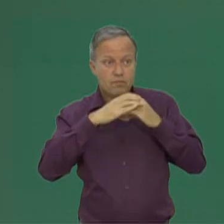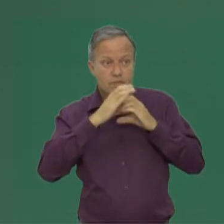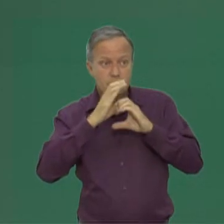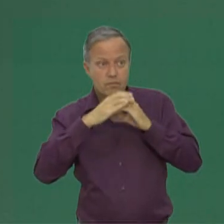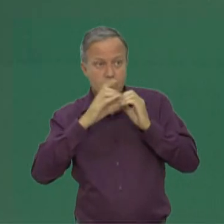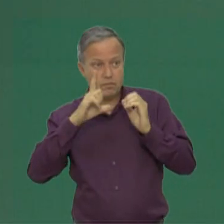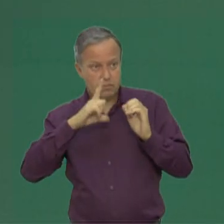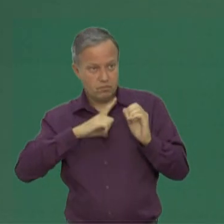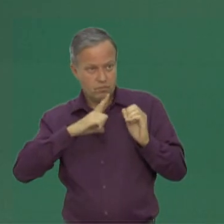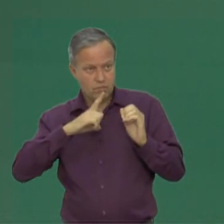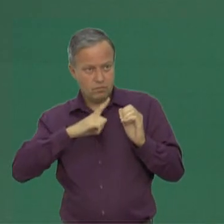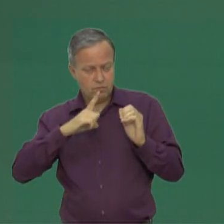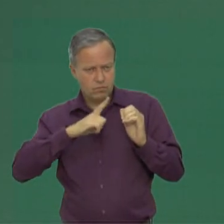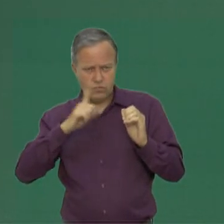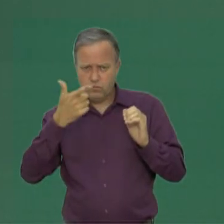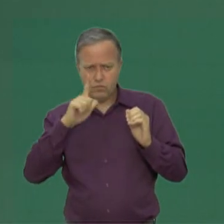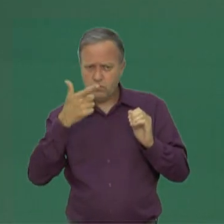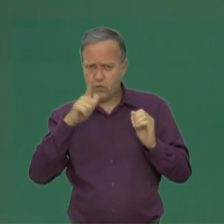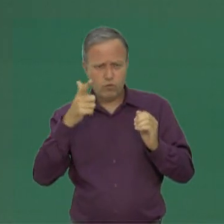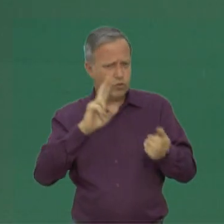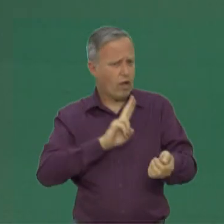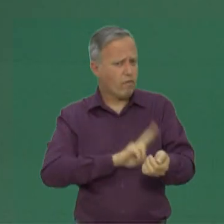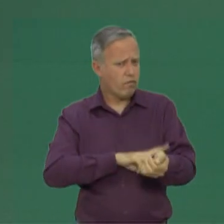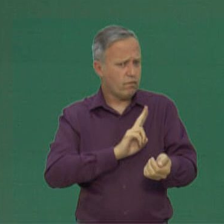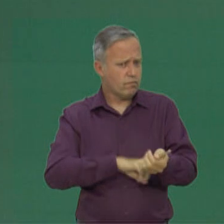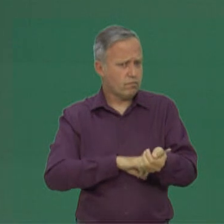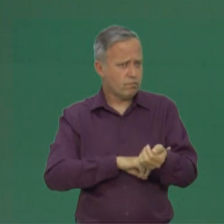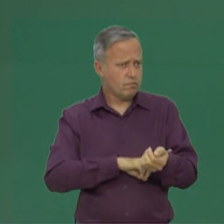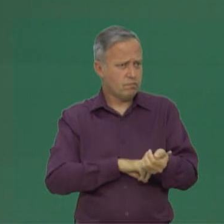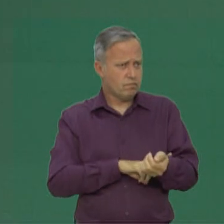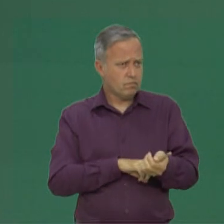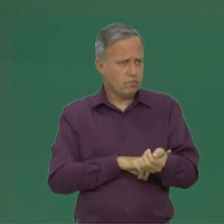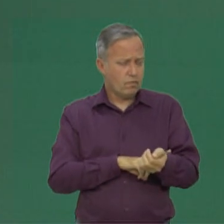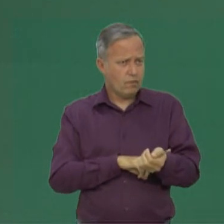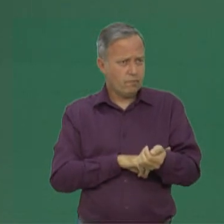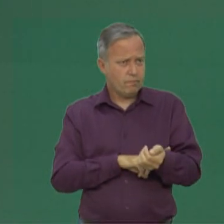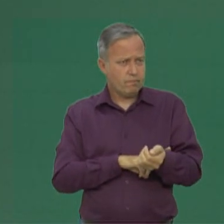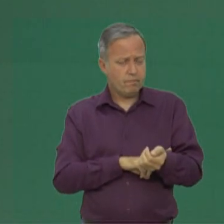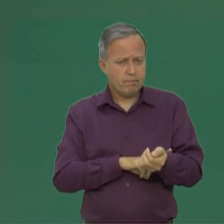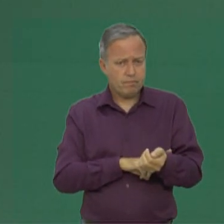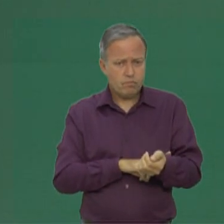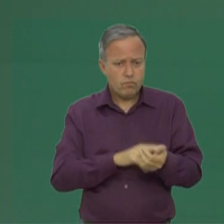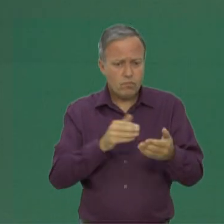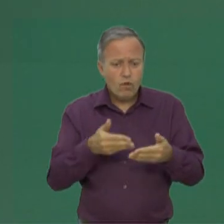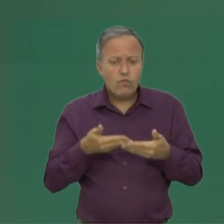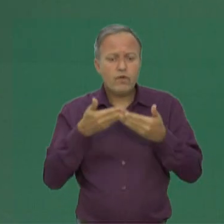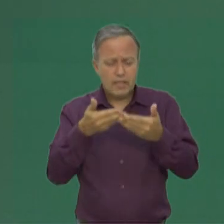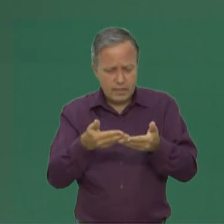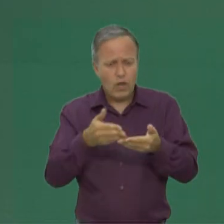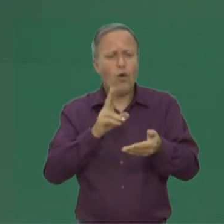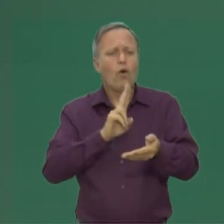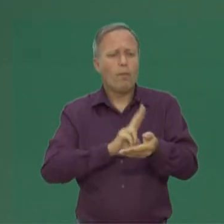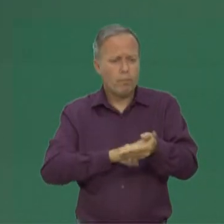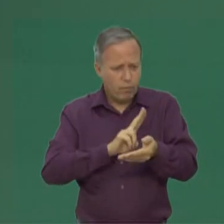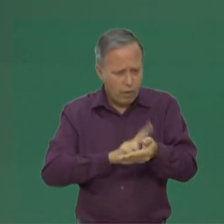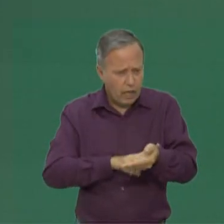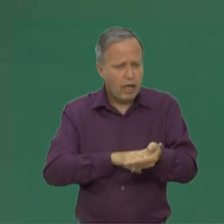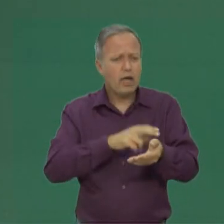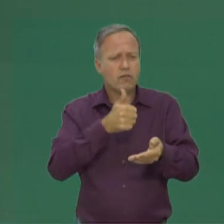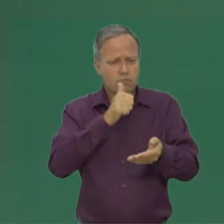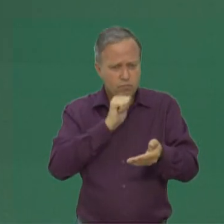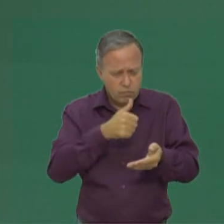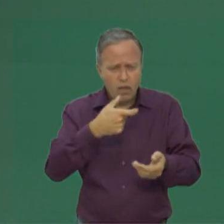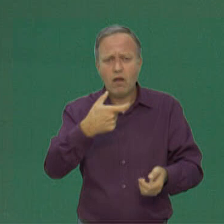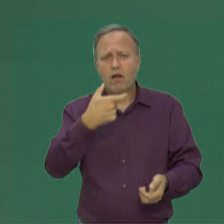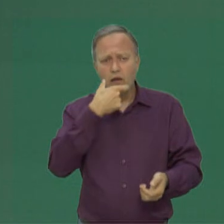hombre sin vicio. Ou seja, o suíço ofereceu cigarros, bolachas, biscoitos